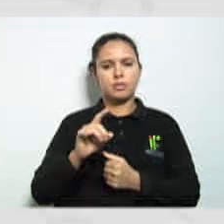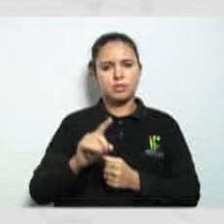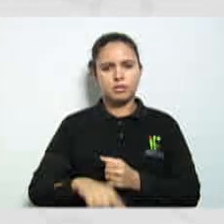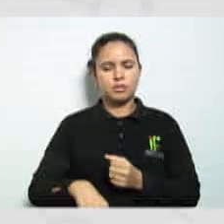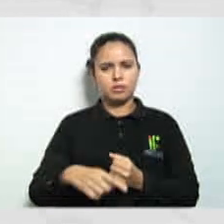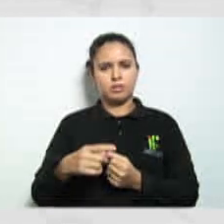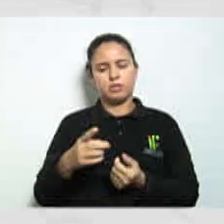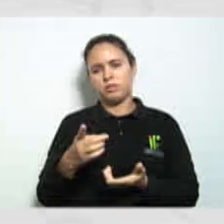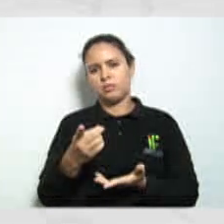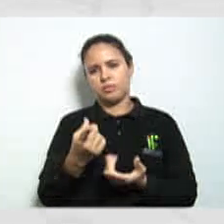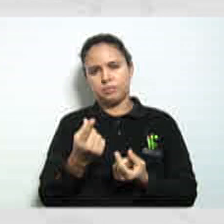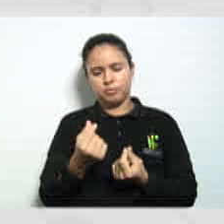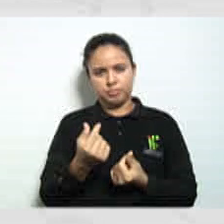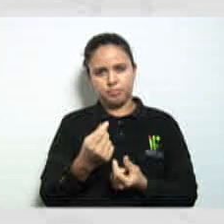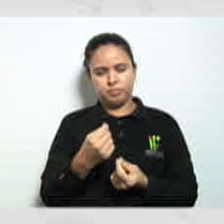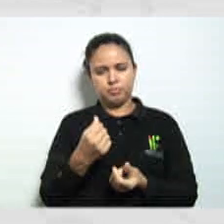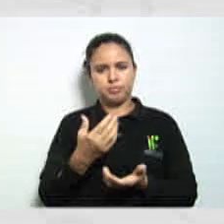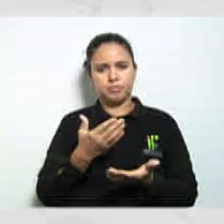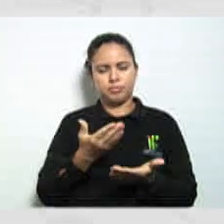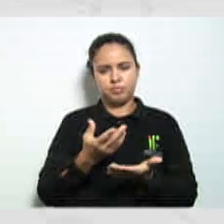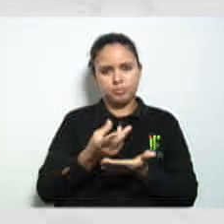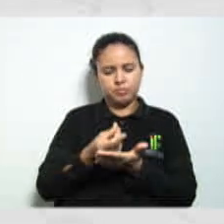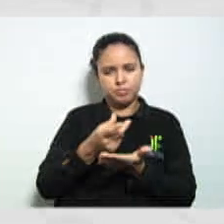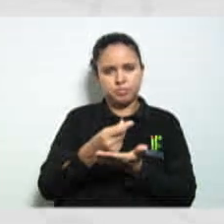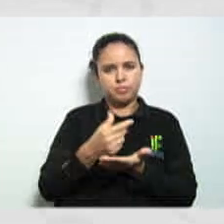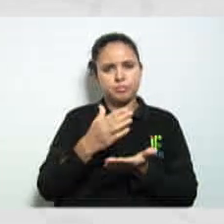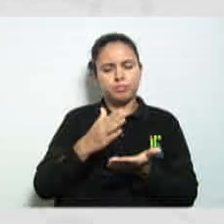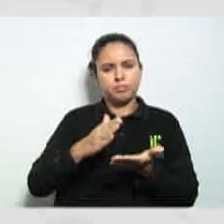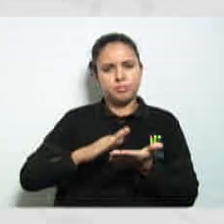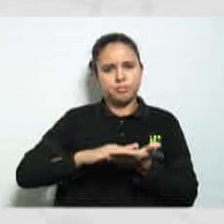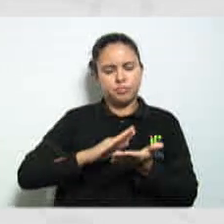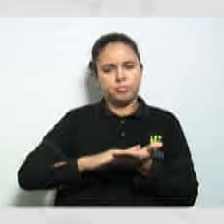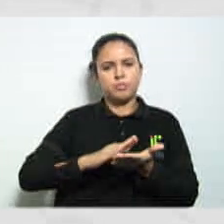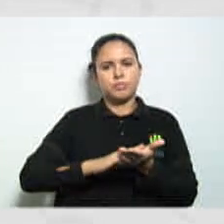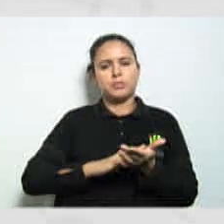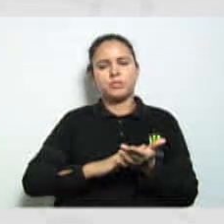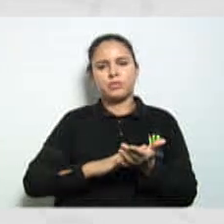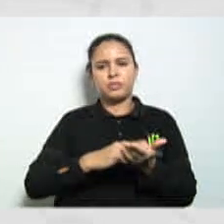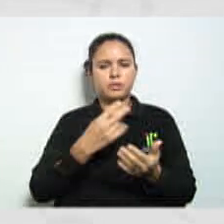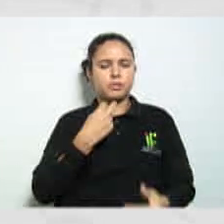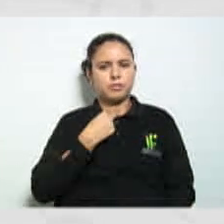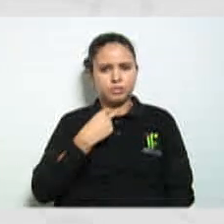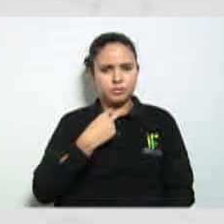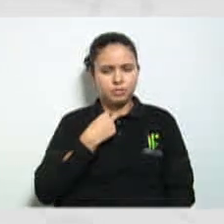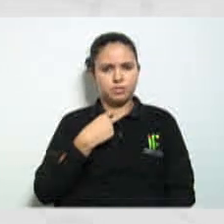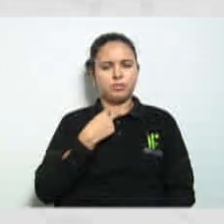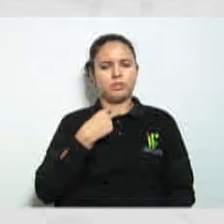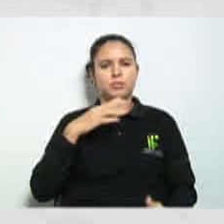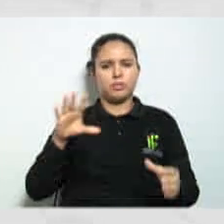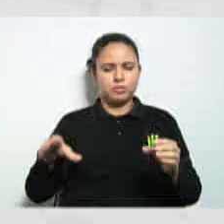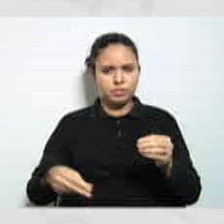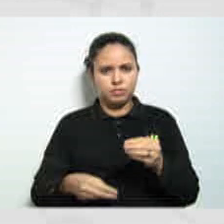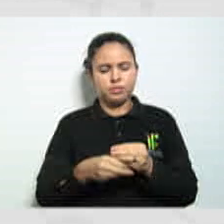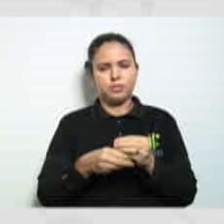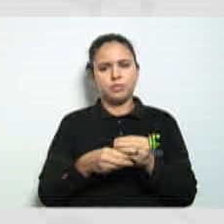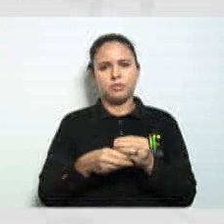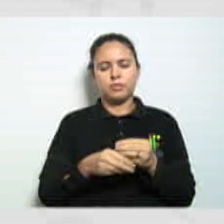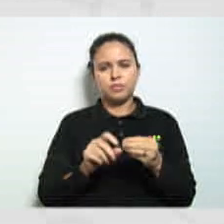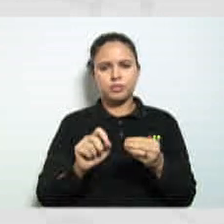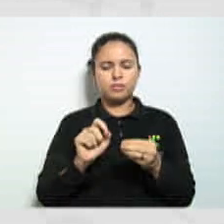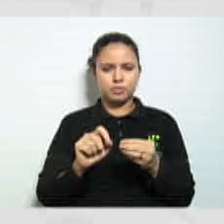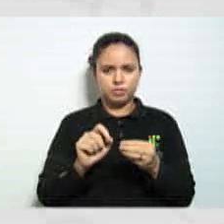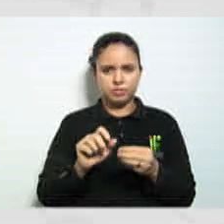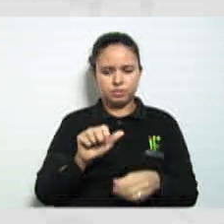em espécie jamais pode fazer parte do ativo não circulante.